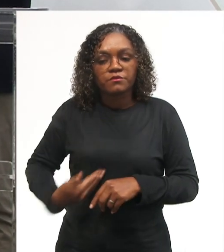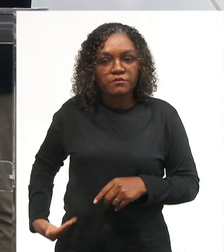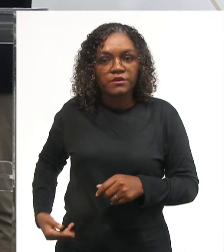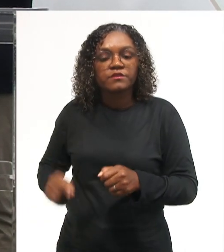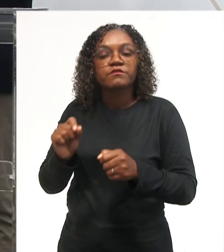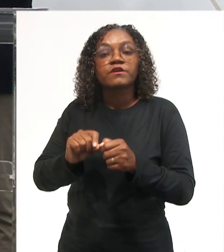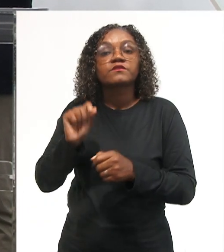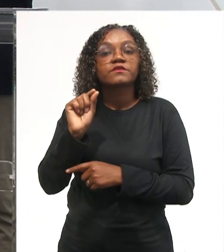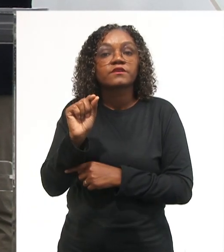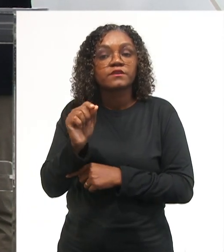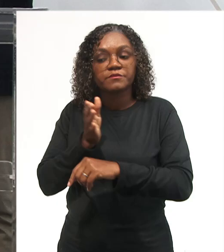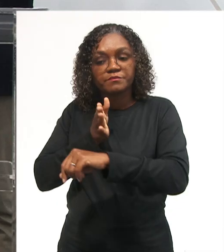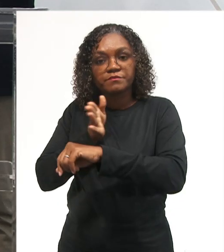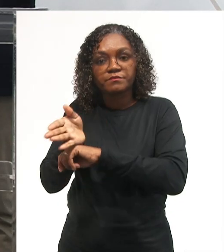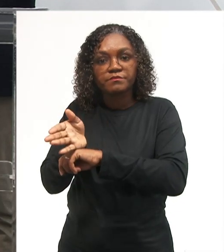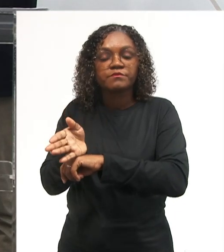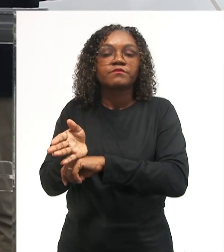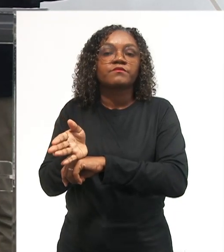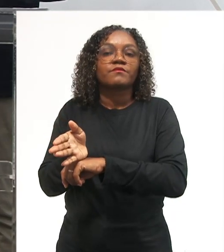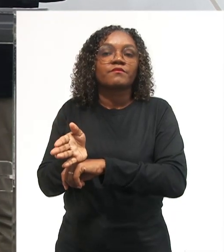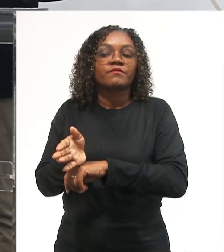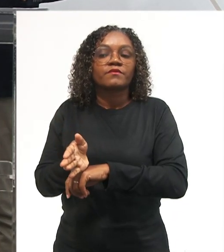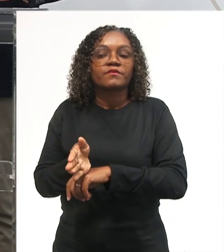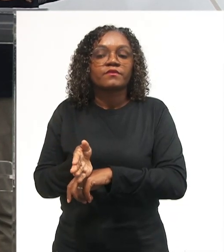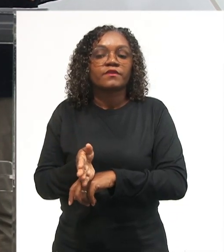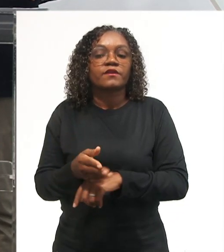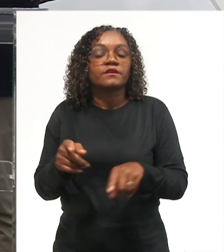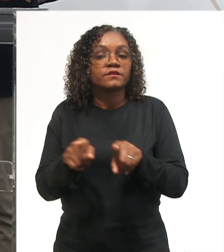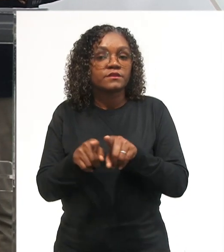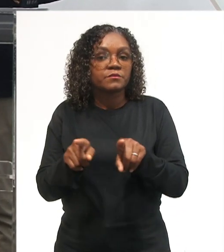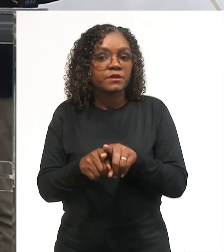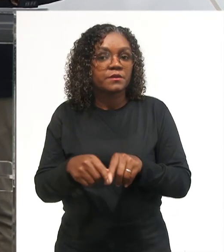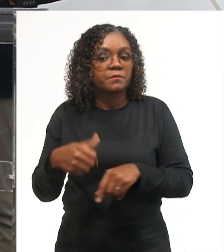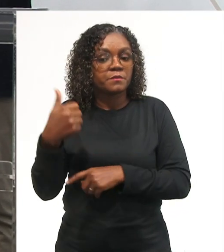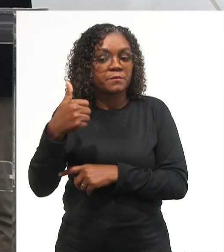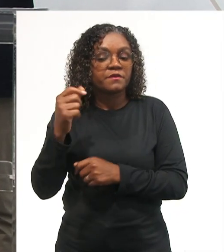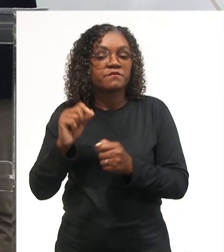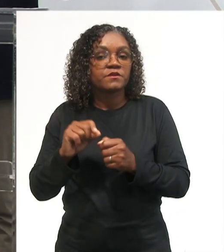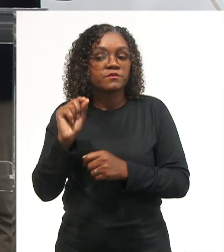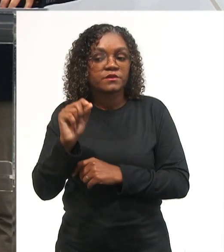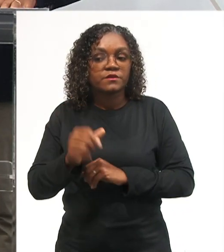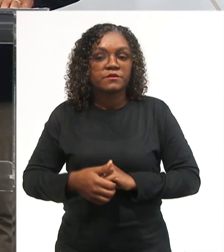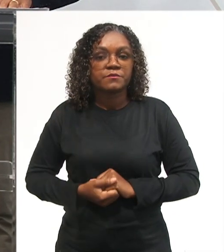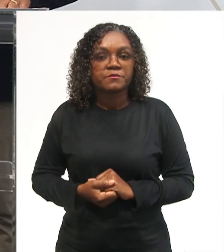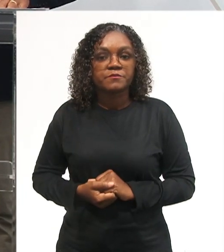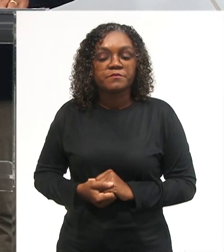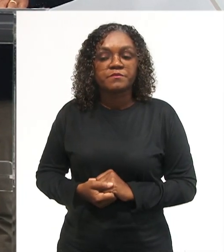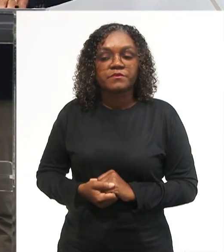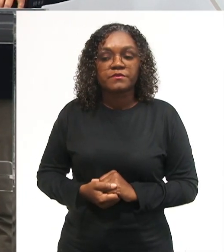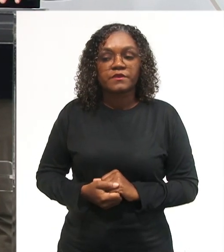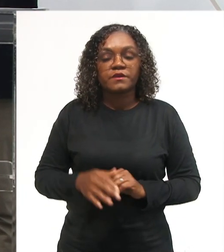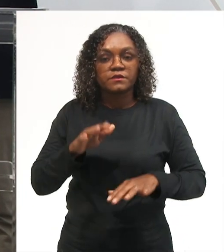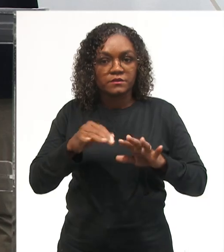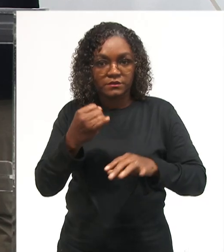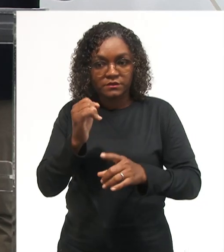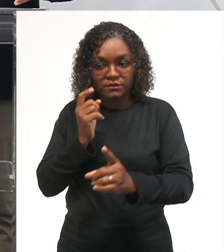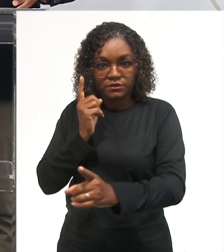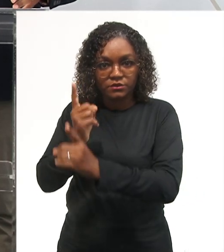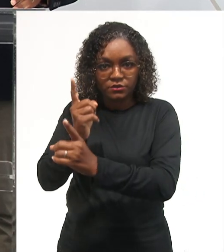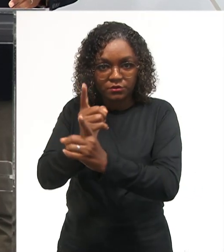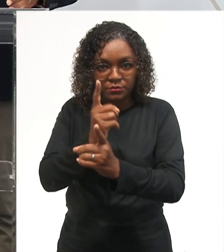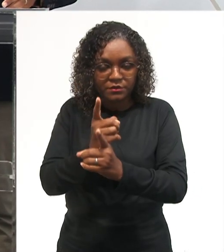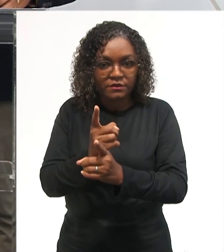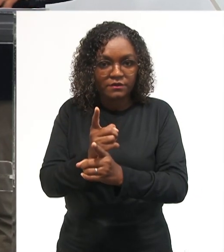com que essas pessoas criem condições, primeiro, para que isso não aconteça, e no caso das descobertas dos prejuízos